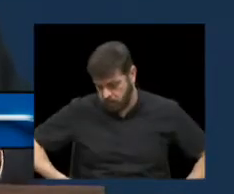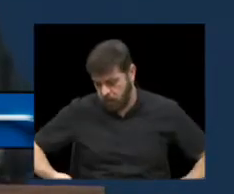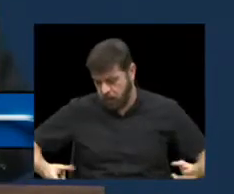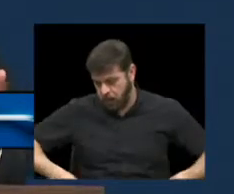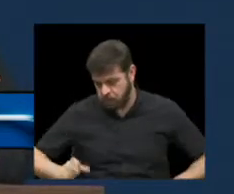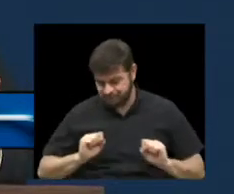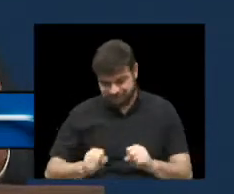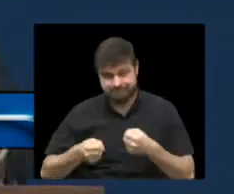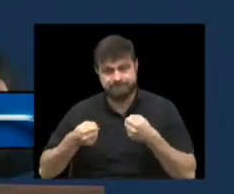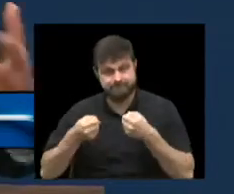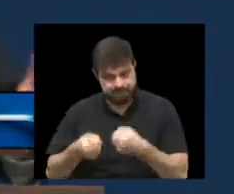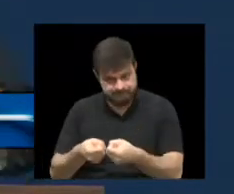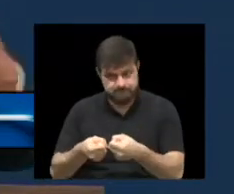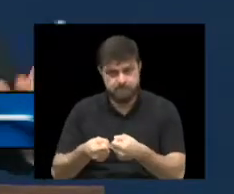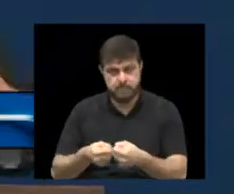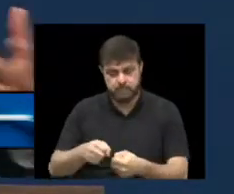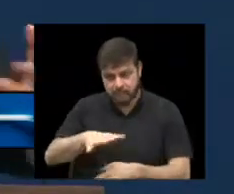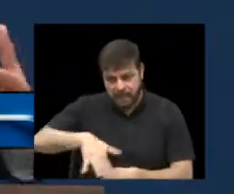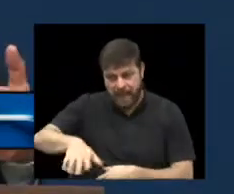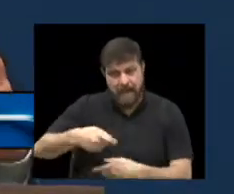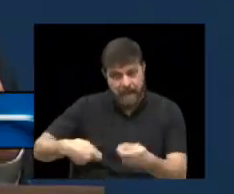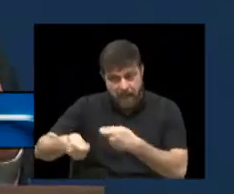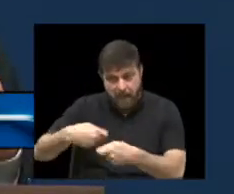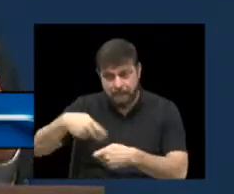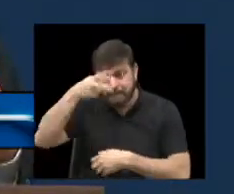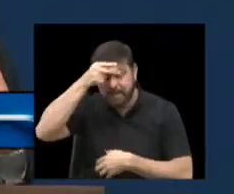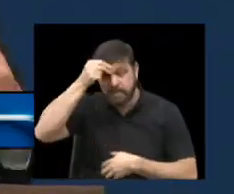município vai ser por executar,